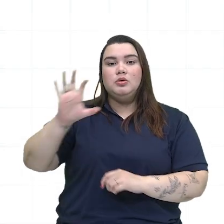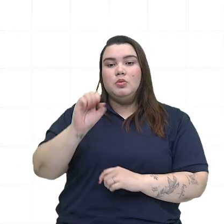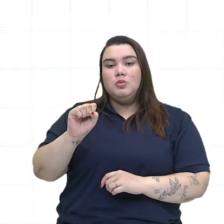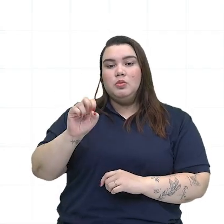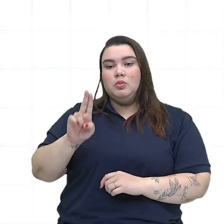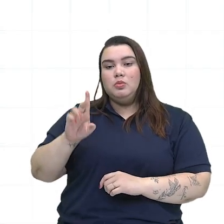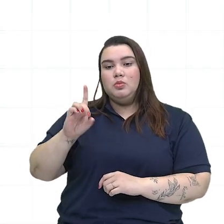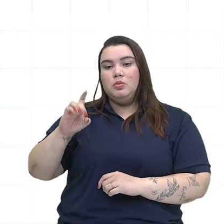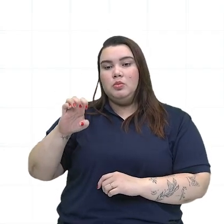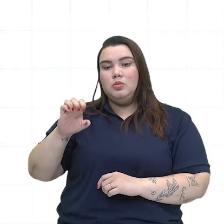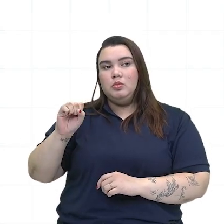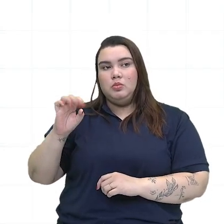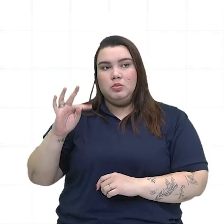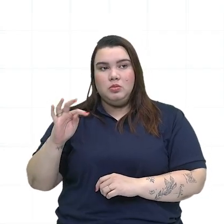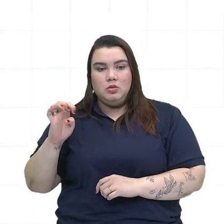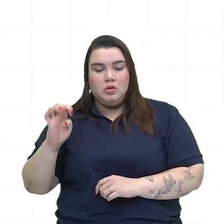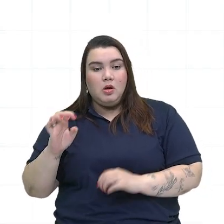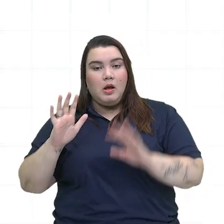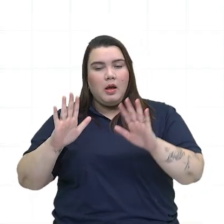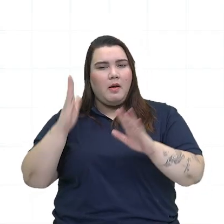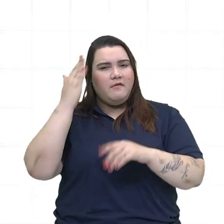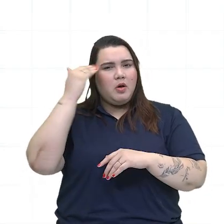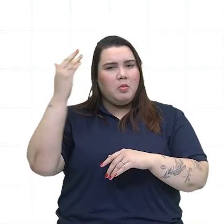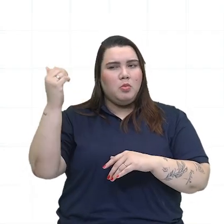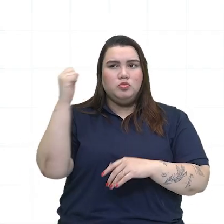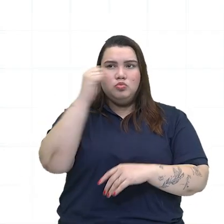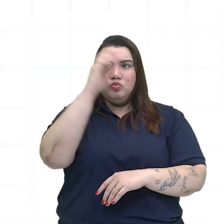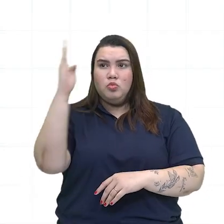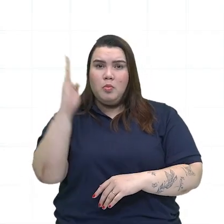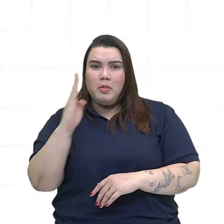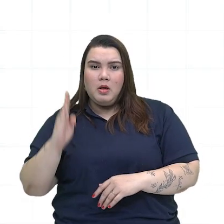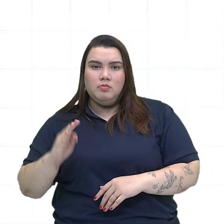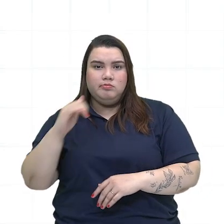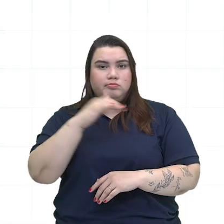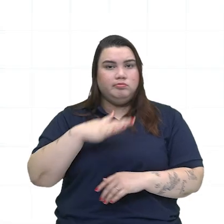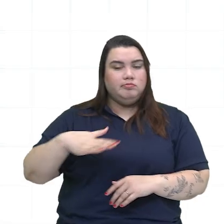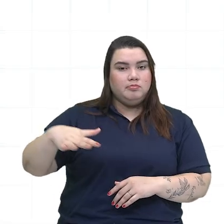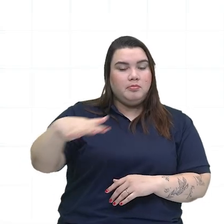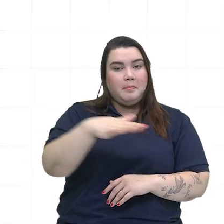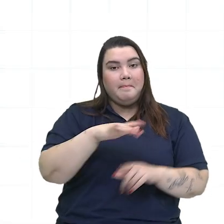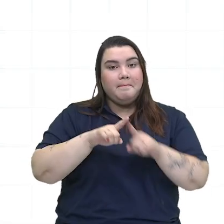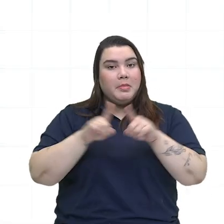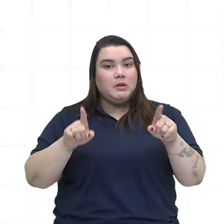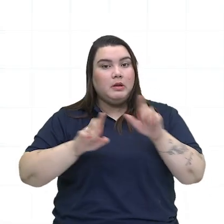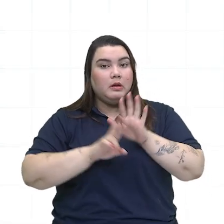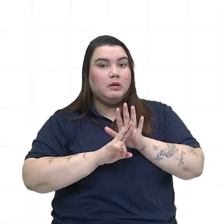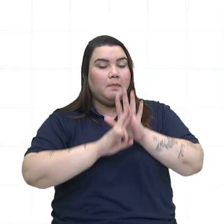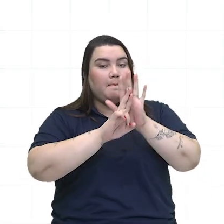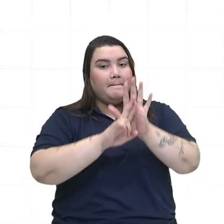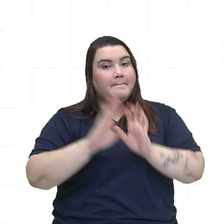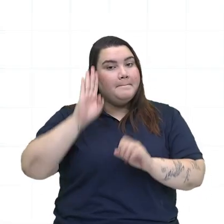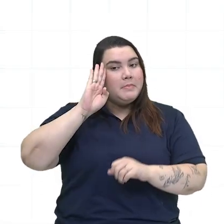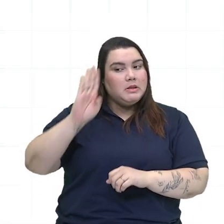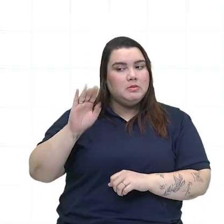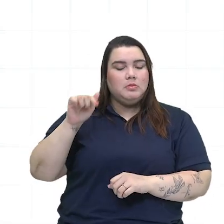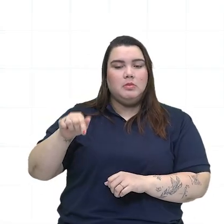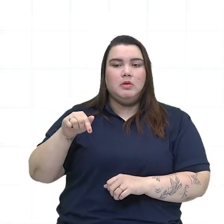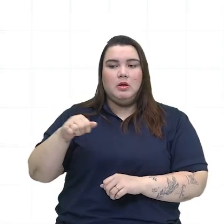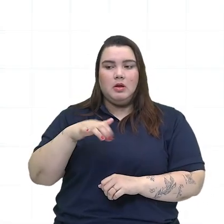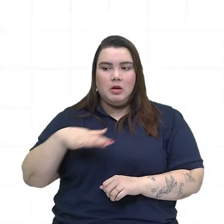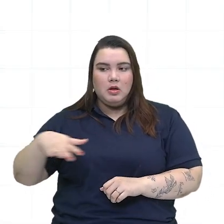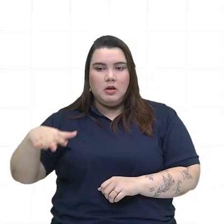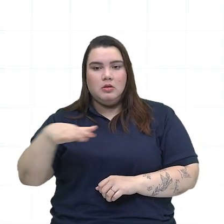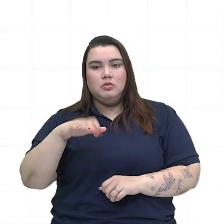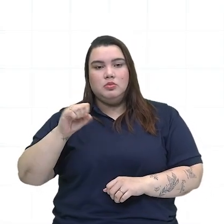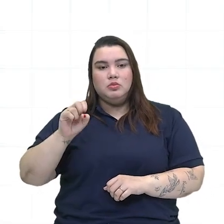sudeste. Embora ele seja todo popular no Brasil inteiro, né, ele tem uma representação mais específica aí